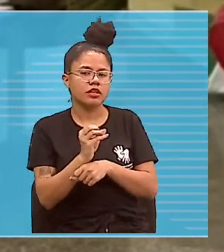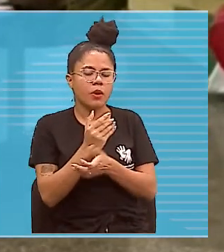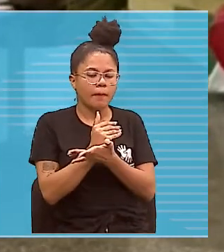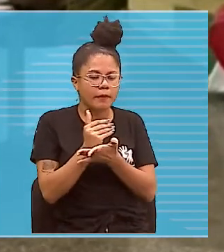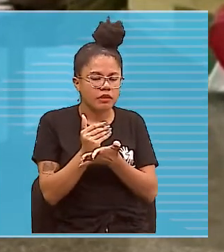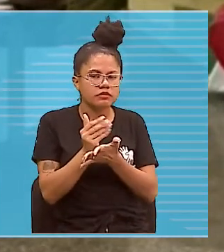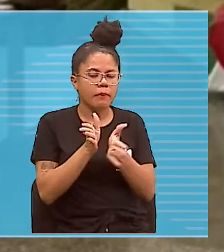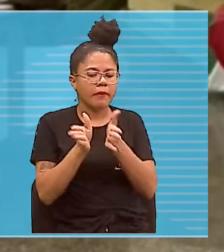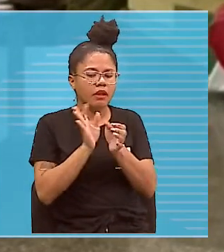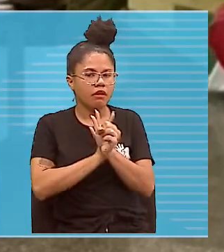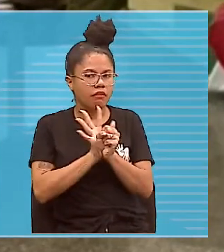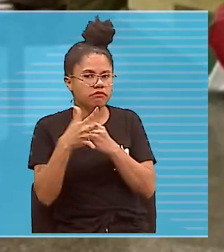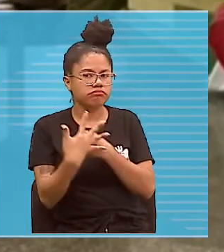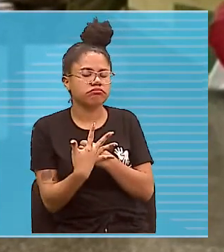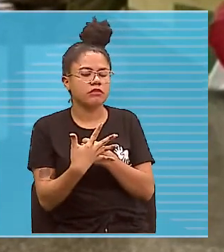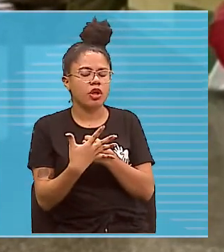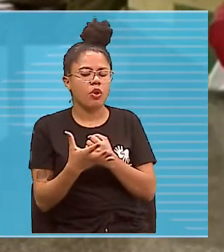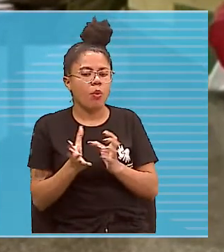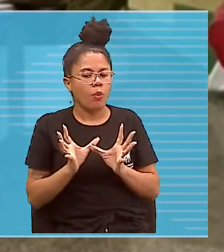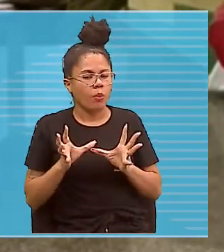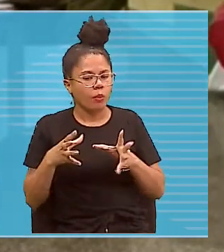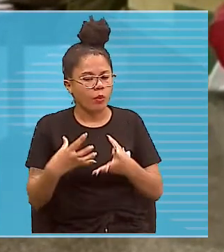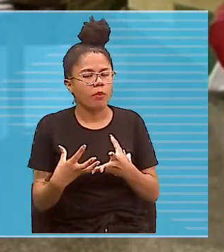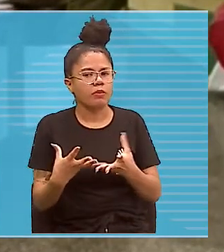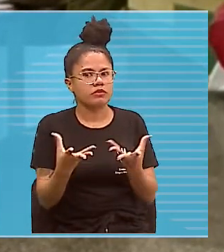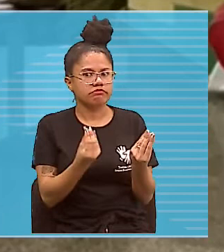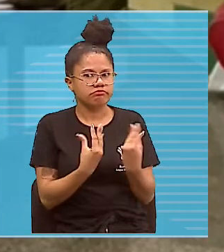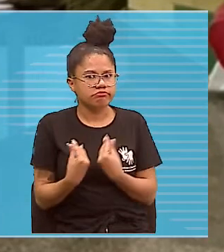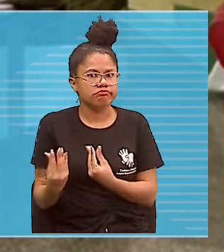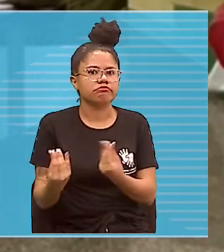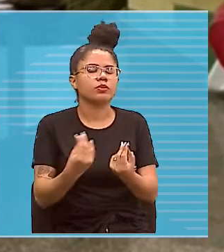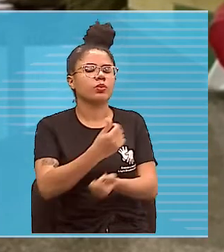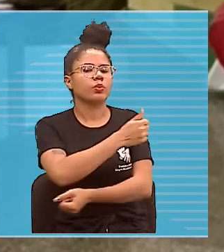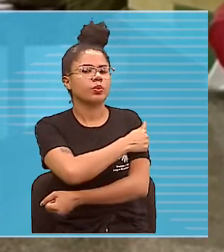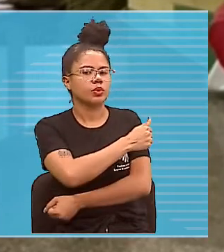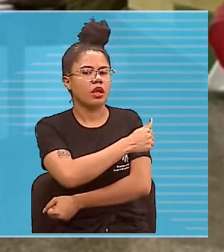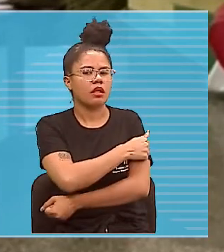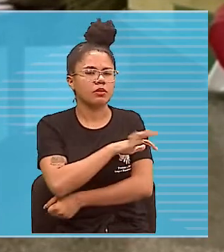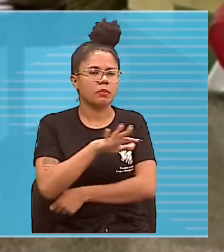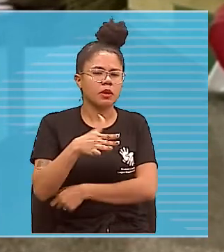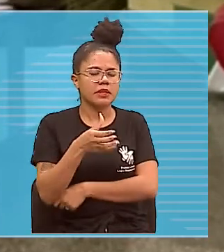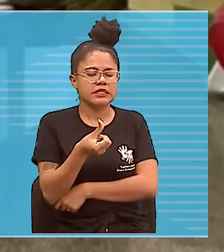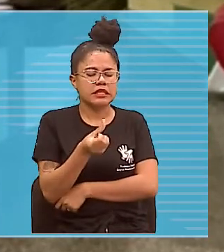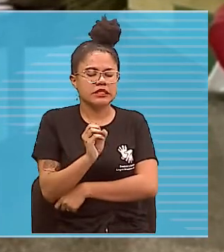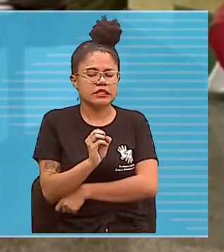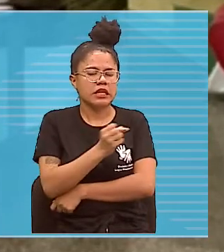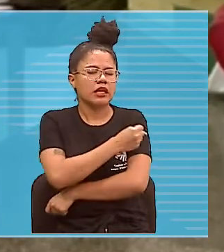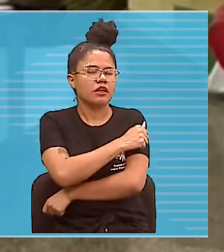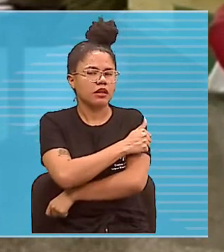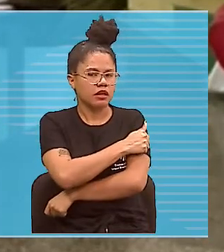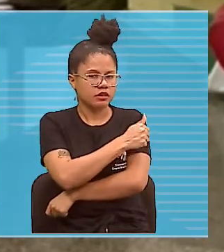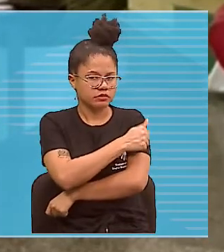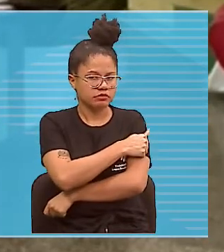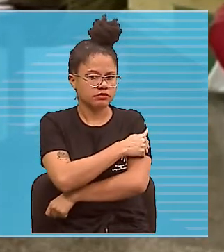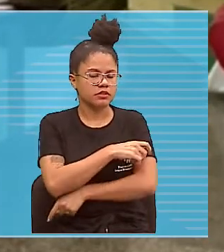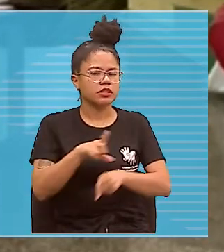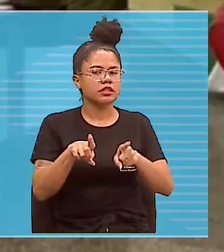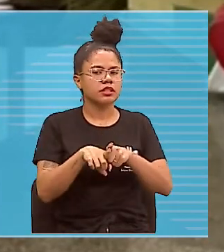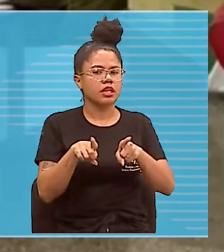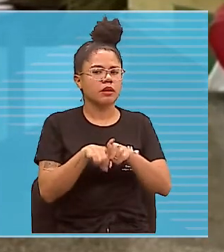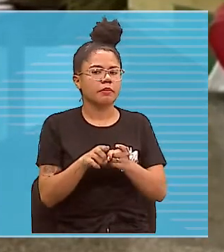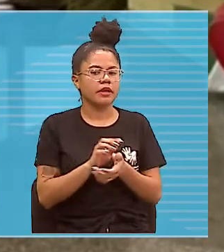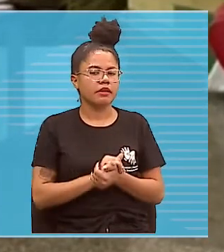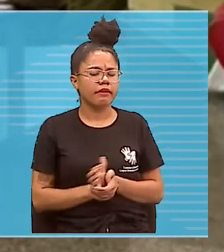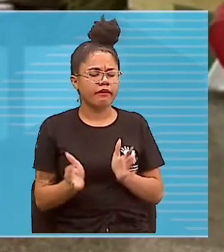alunos. E até aqui só restaram 8 alunos. Então, muita